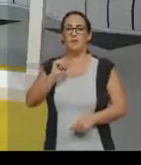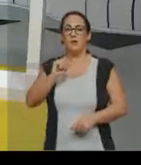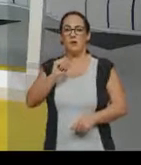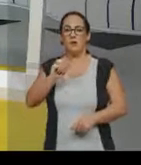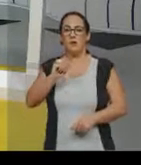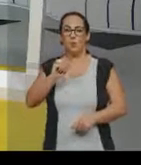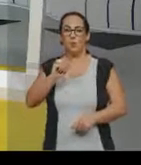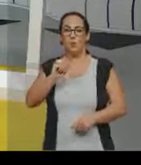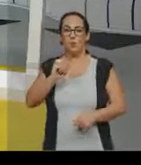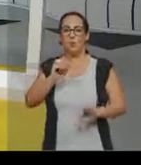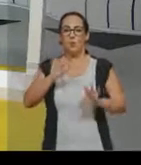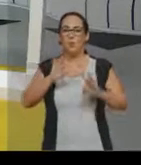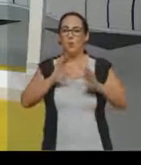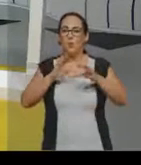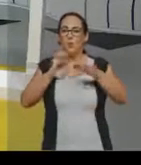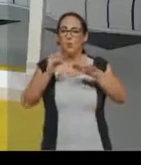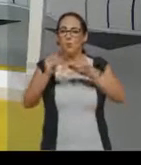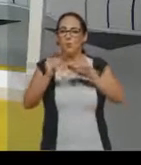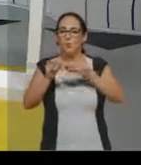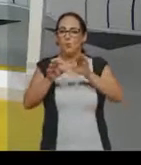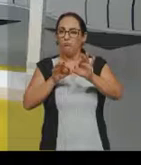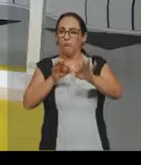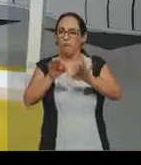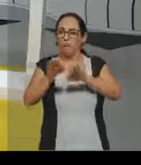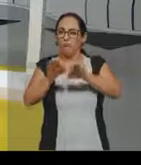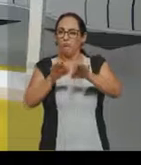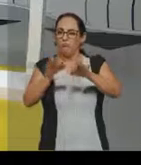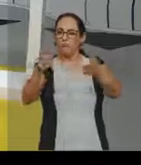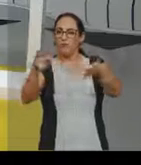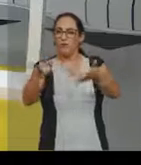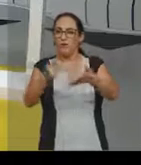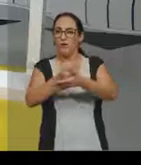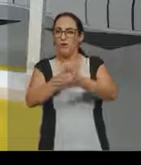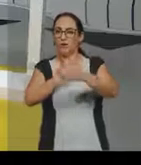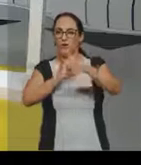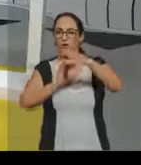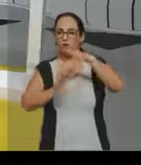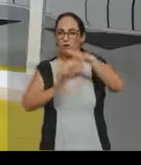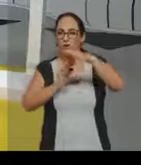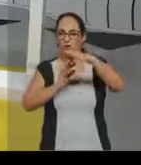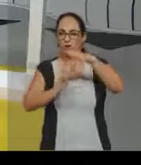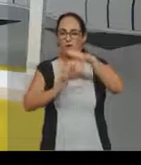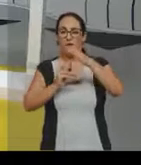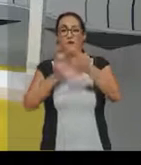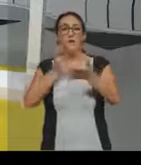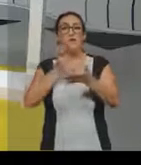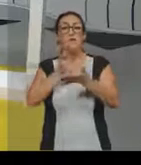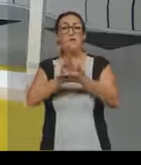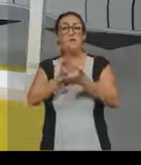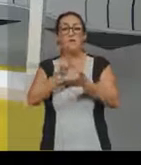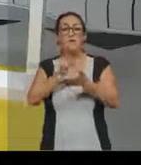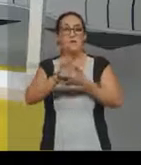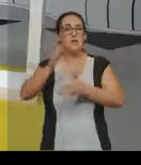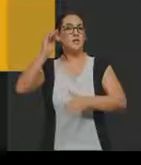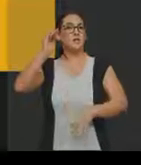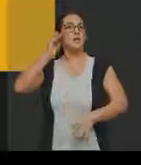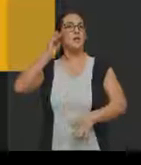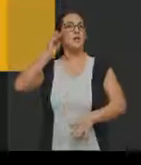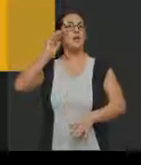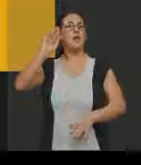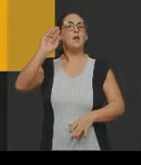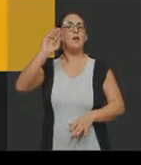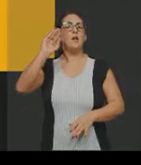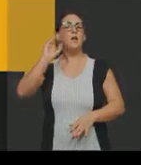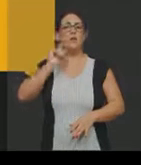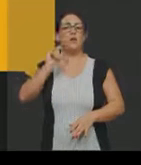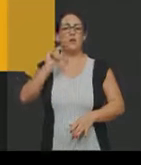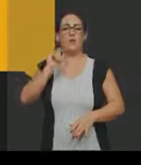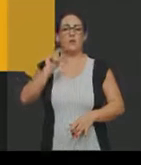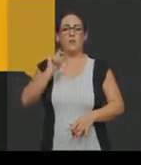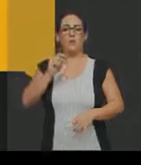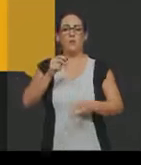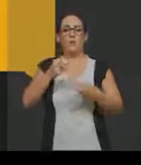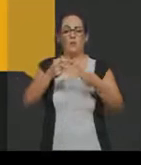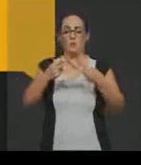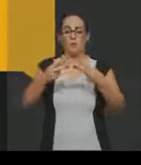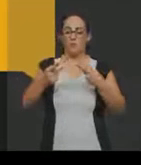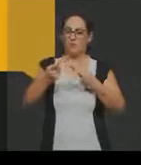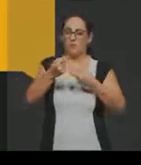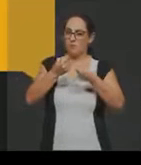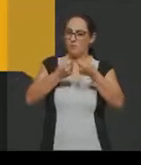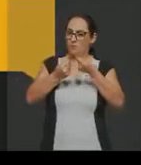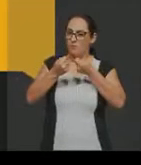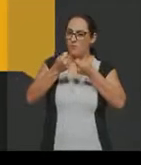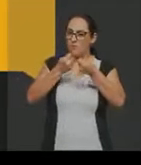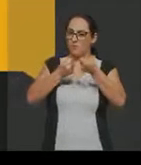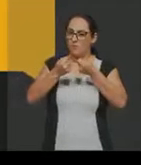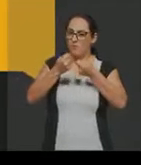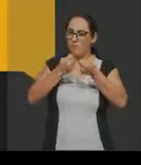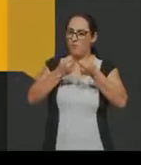o processo de migração no Brasil sempre foi movido principalmente pelas questões econômicas. E aí a gente vai analisar